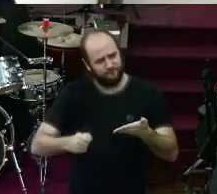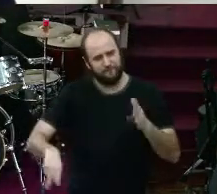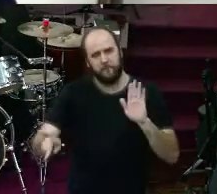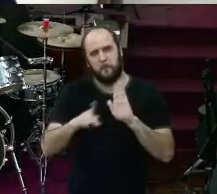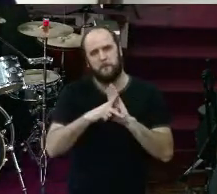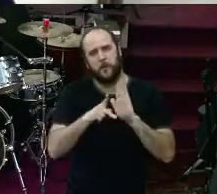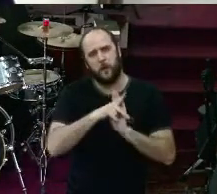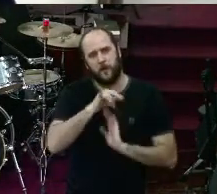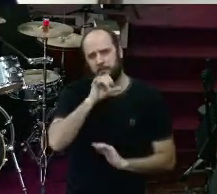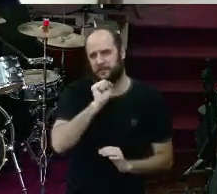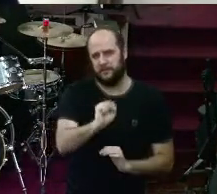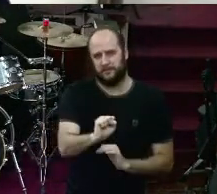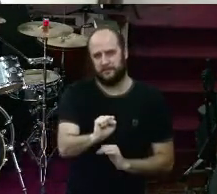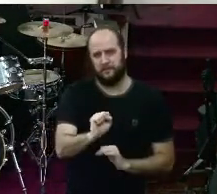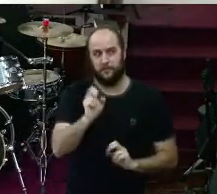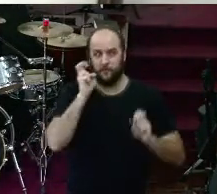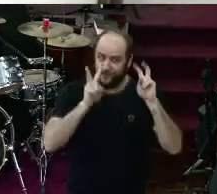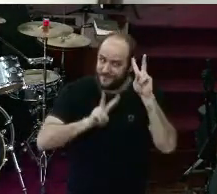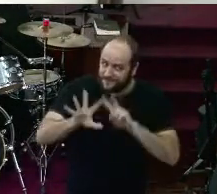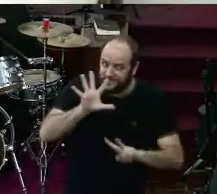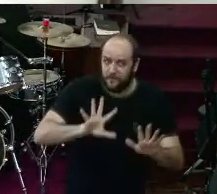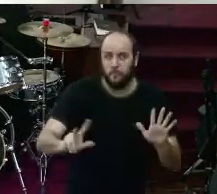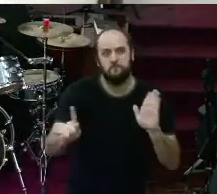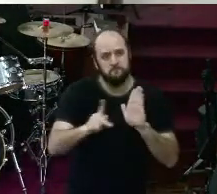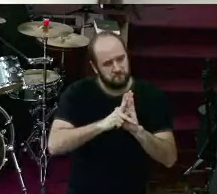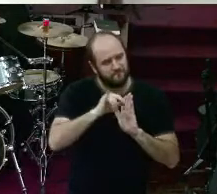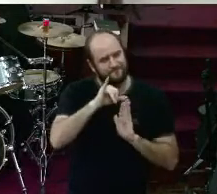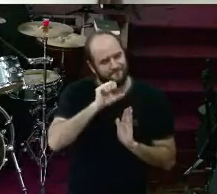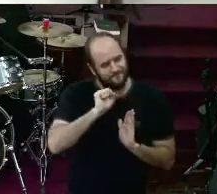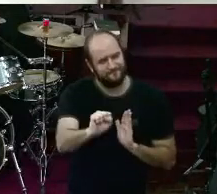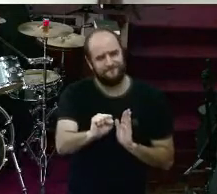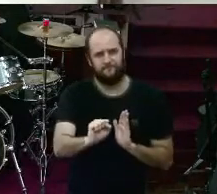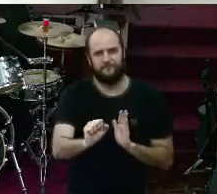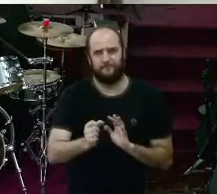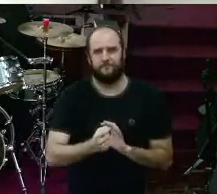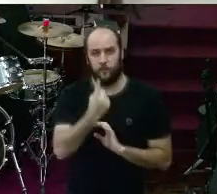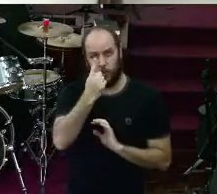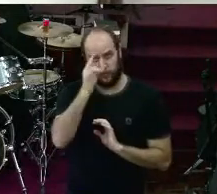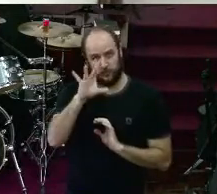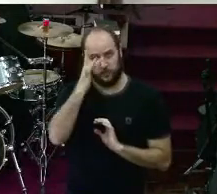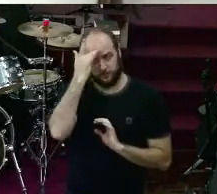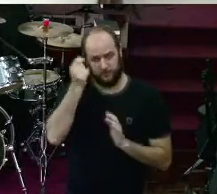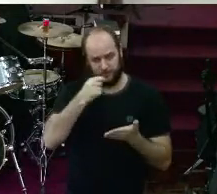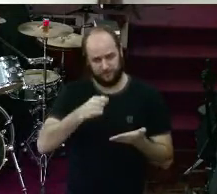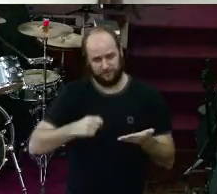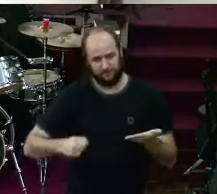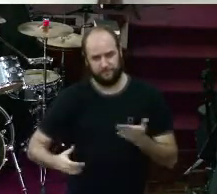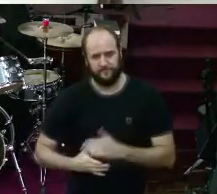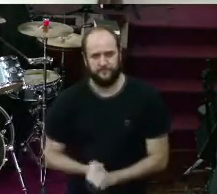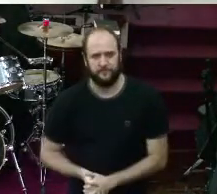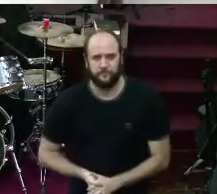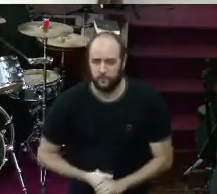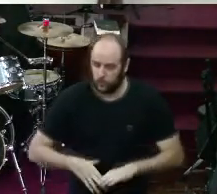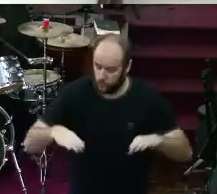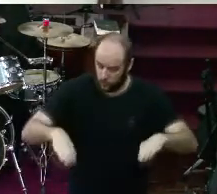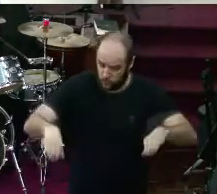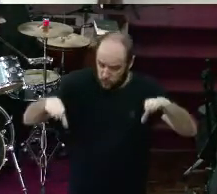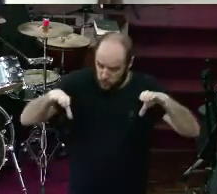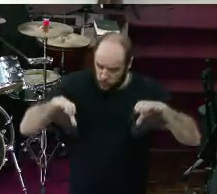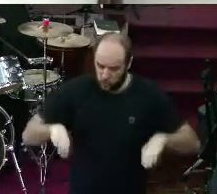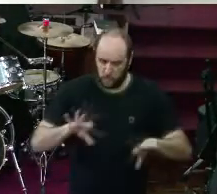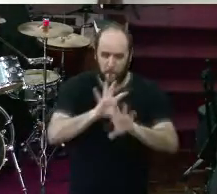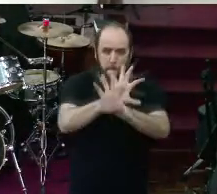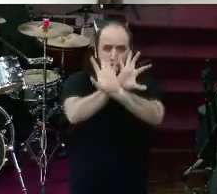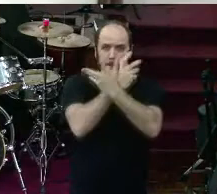toda a profecia, dessa visão que ele recebeu da parte de Deus. O trono não está vazio, querida